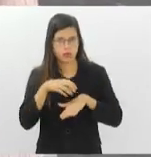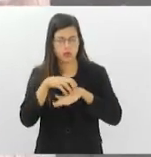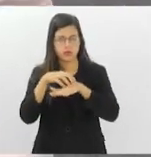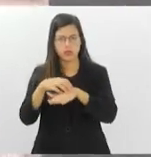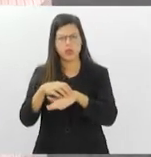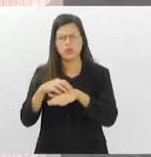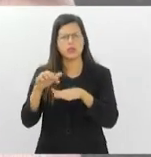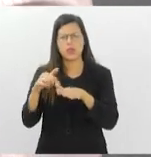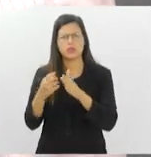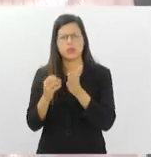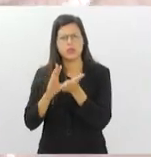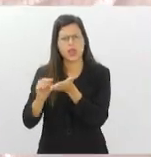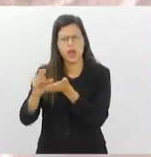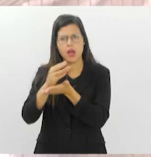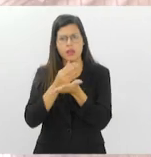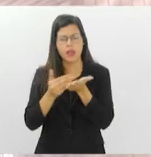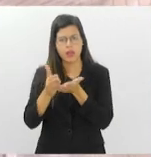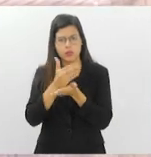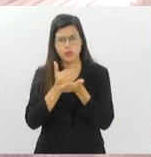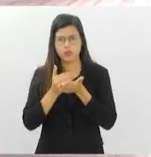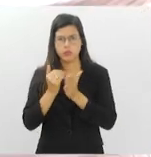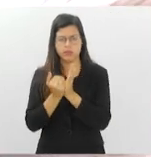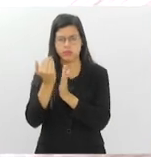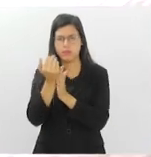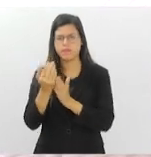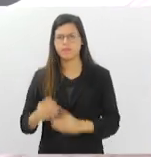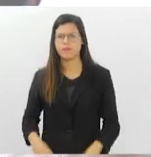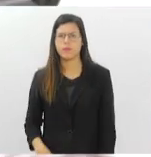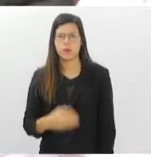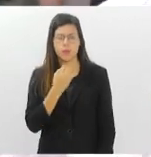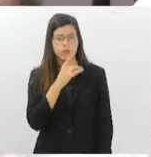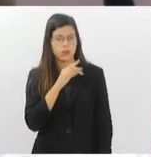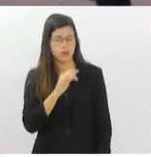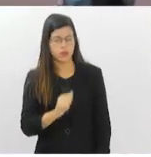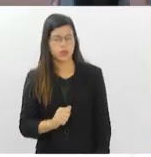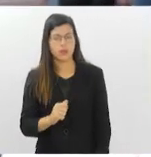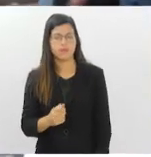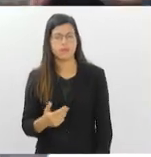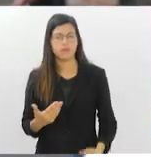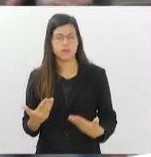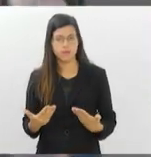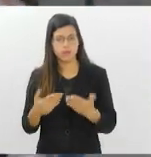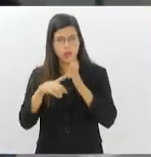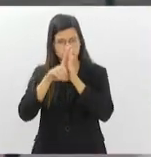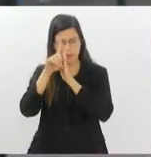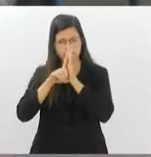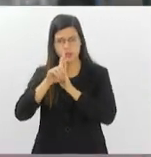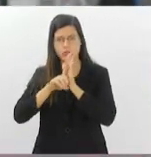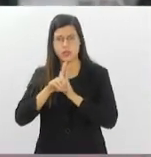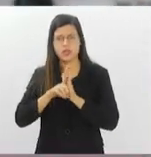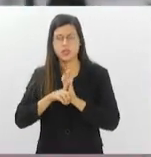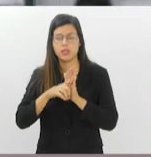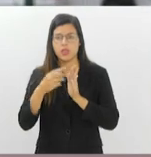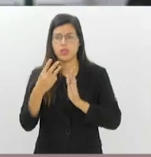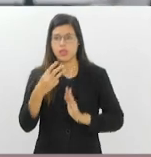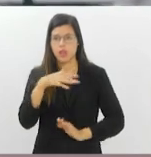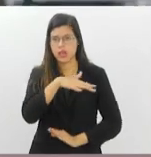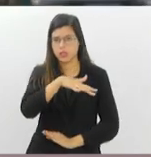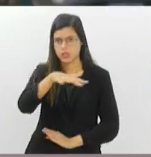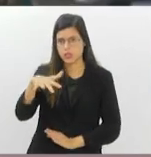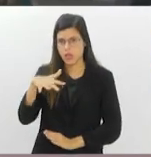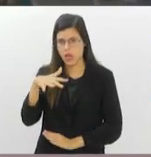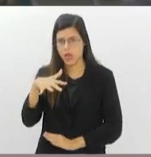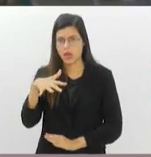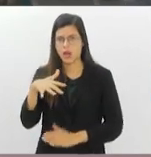alarmantes bom dia Bom dia Rui Bom dia eh O Observatório atua em três grandes eixos né é a